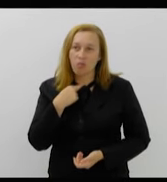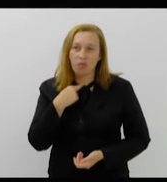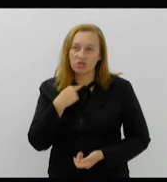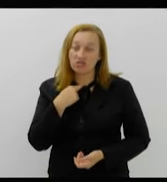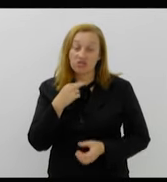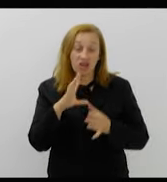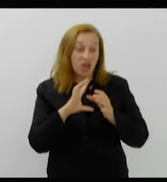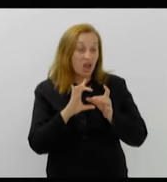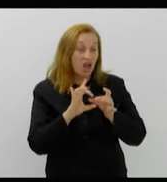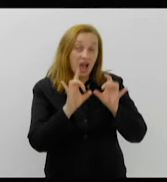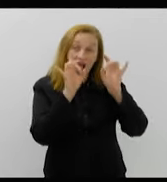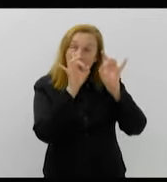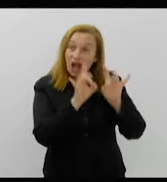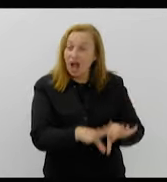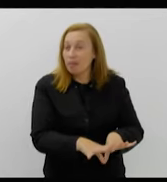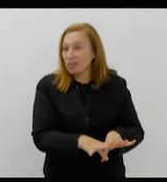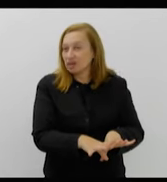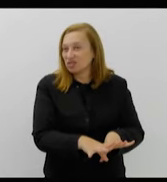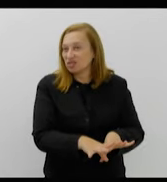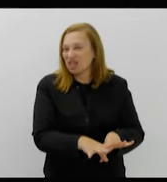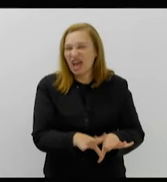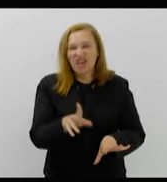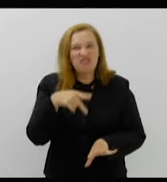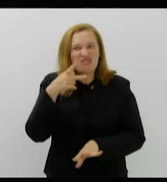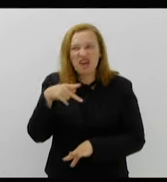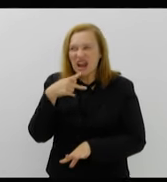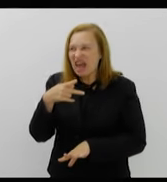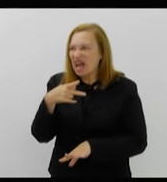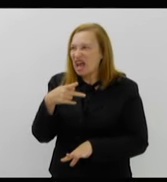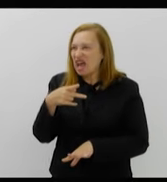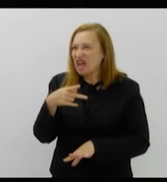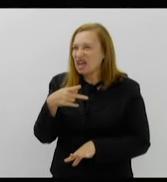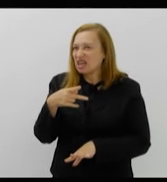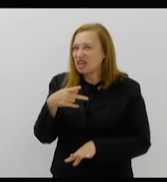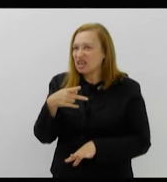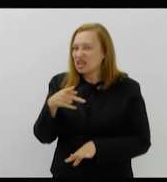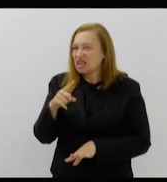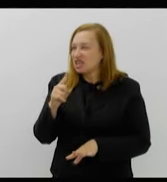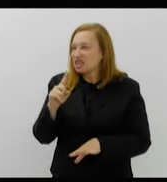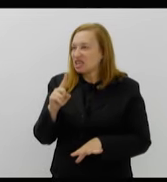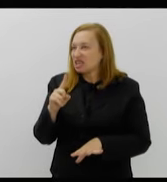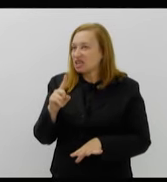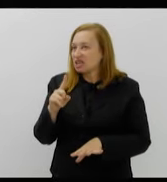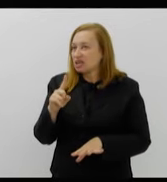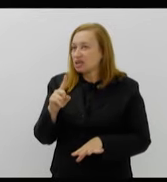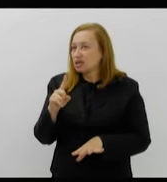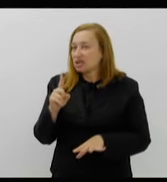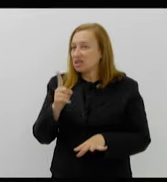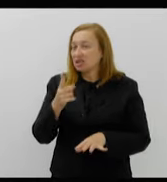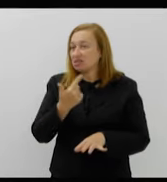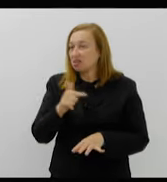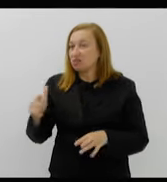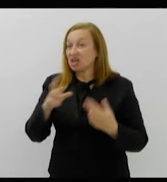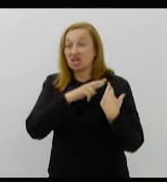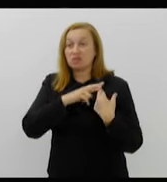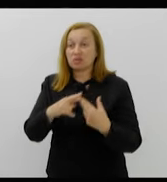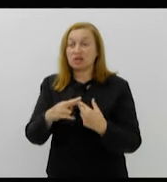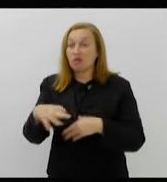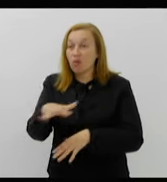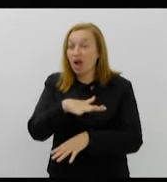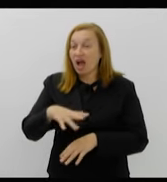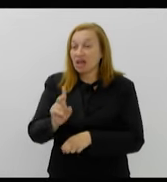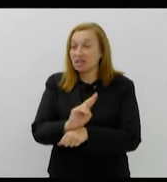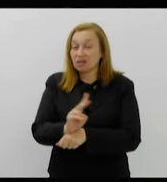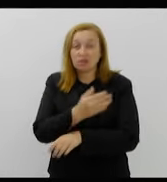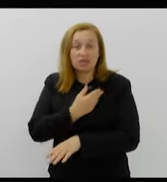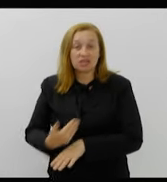Pôncio Pilatos e dizer que não tem nada a ver com a área de segurança pública esse problema